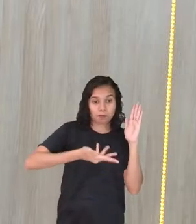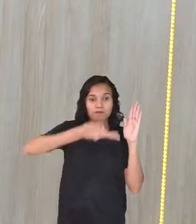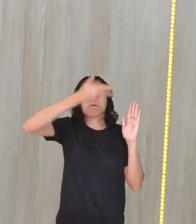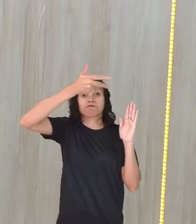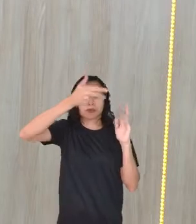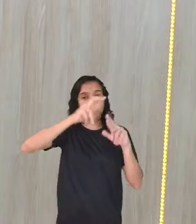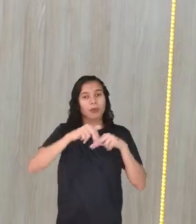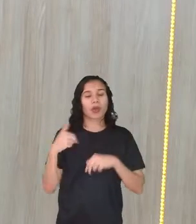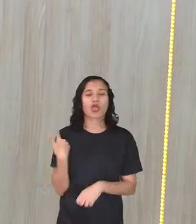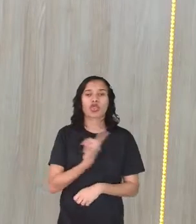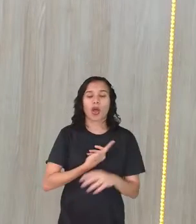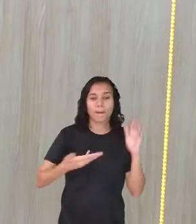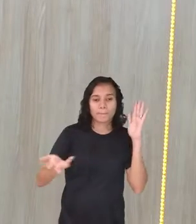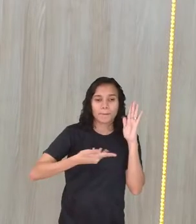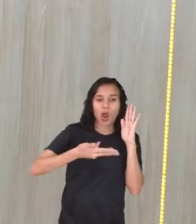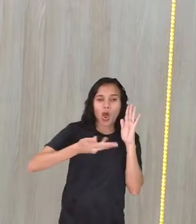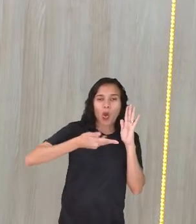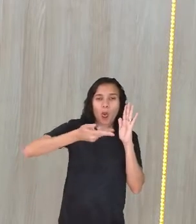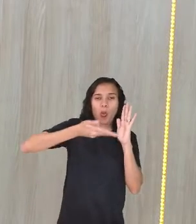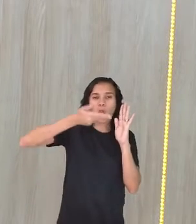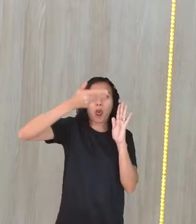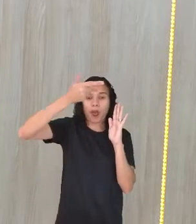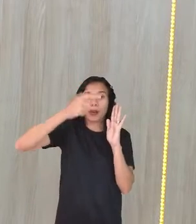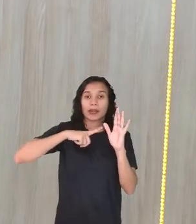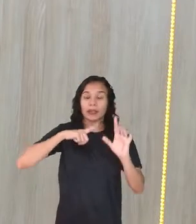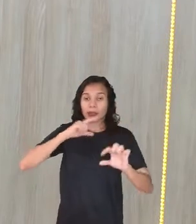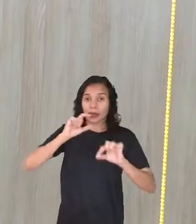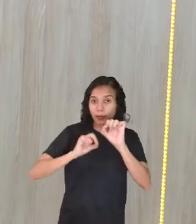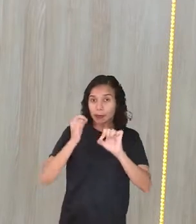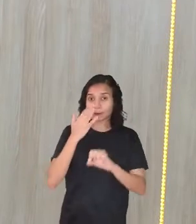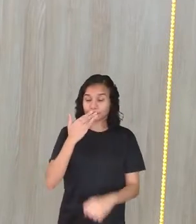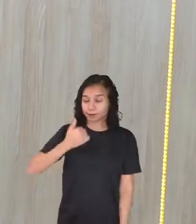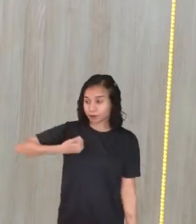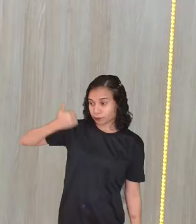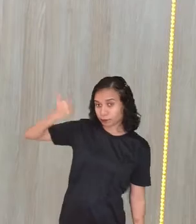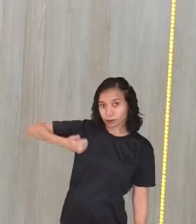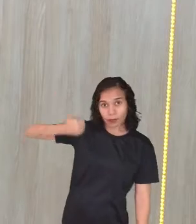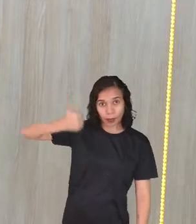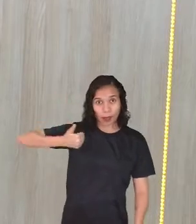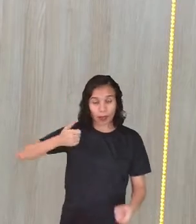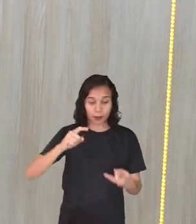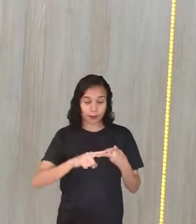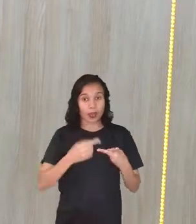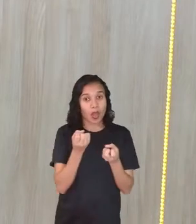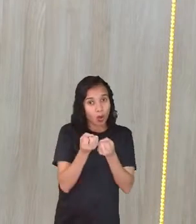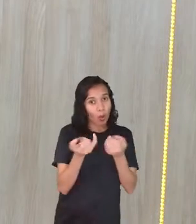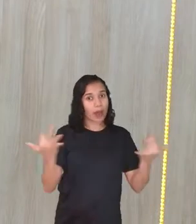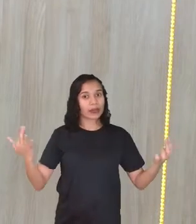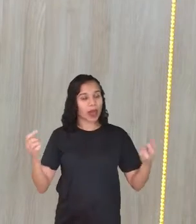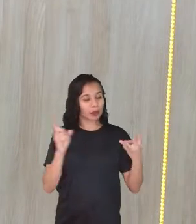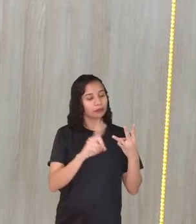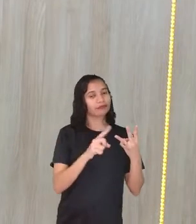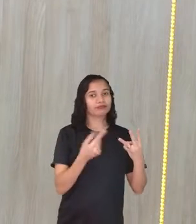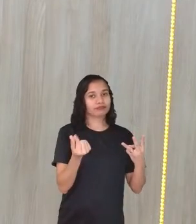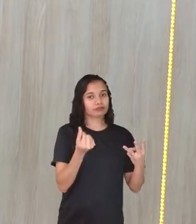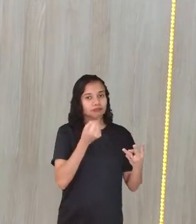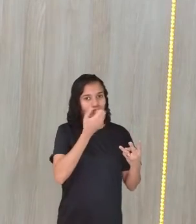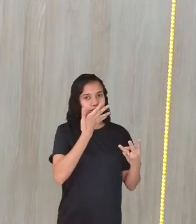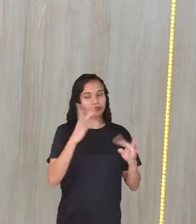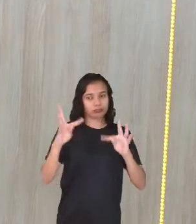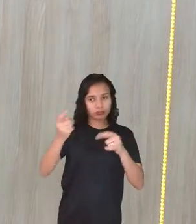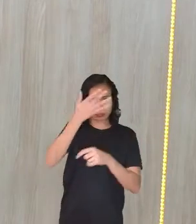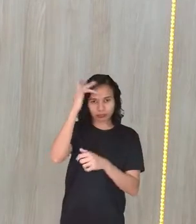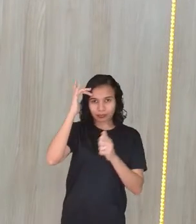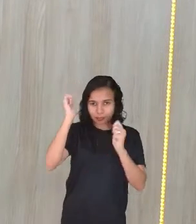Porque quando a gente aumenta a produção de alimentos, a gente vai ter alimentos de qualidade, quantidade e o preço favorável para que todo